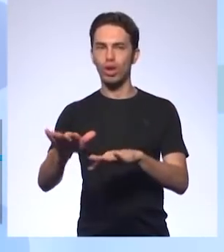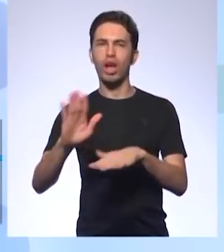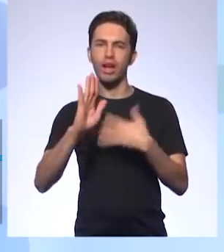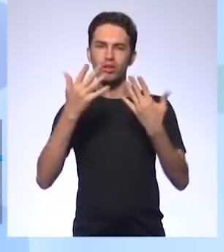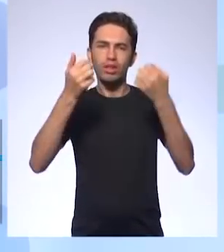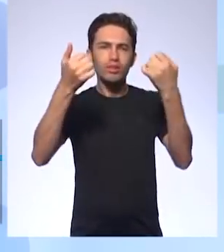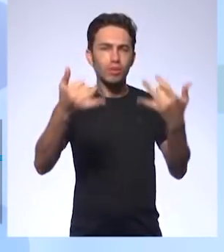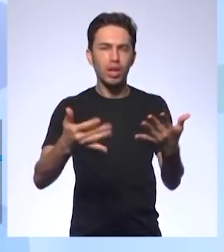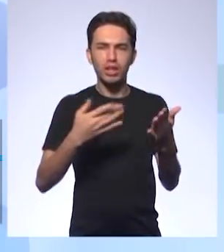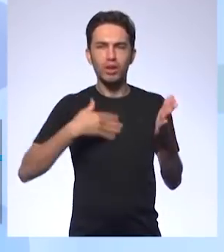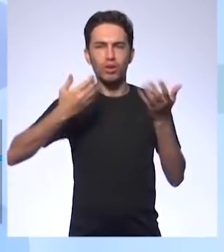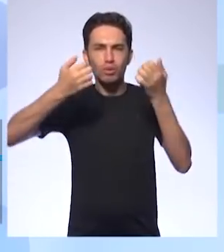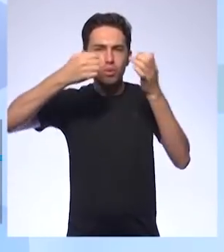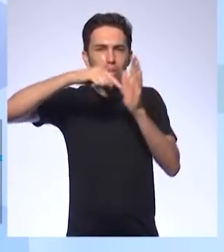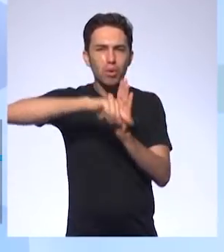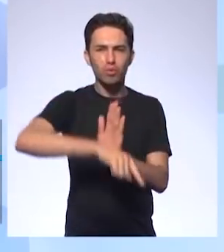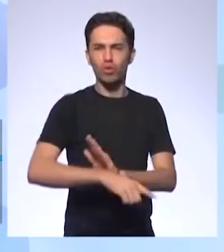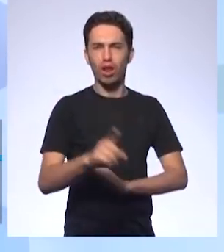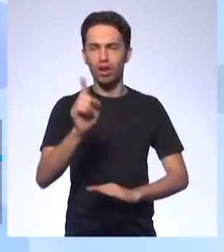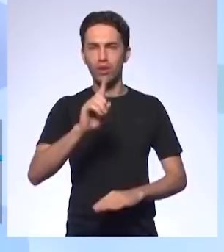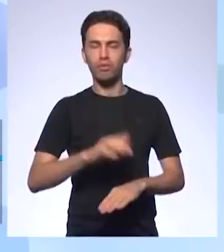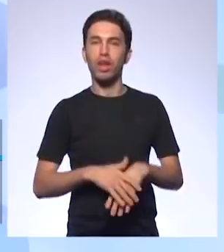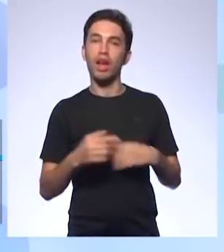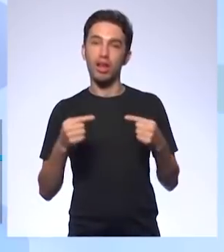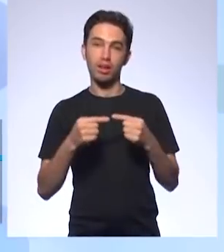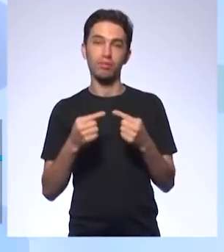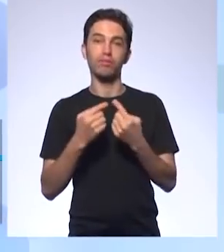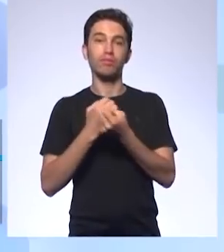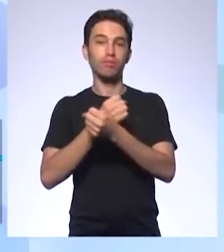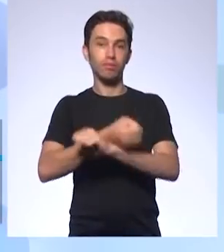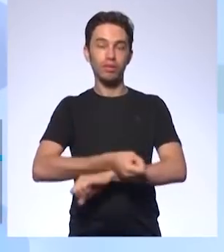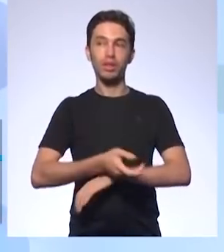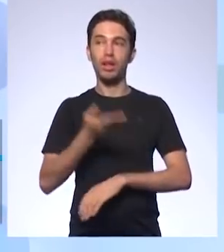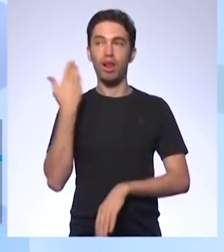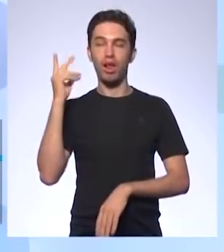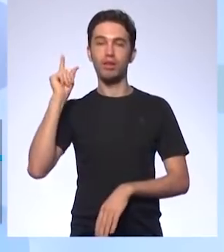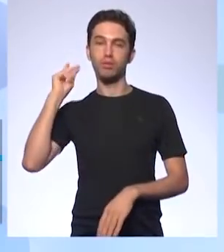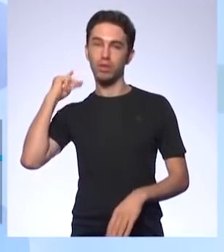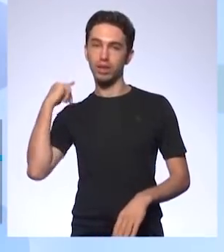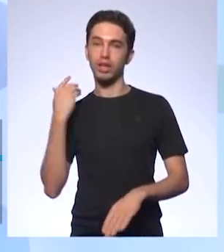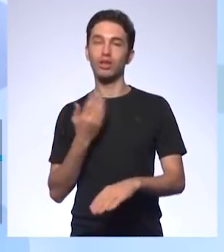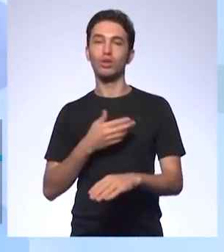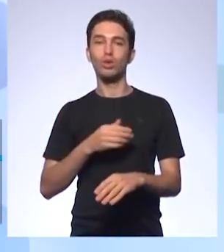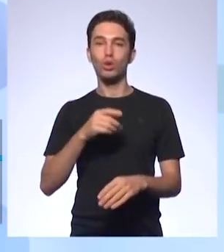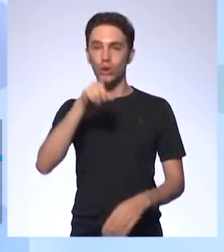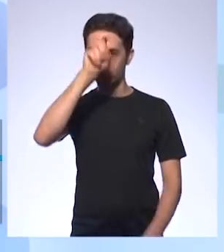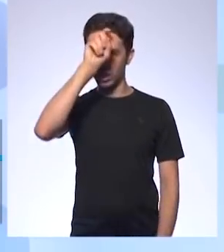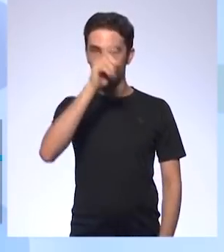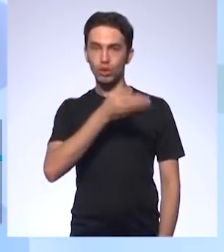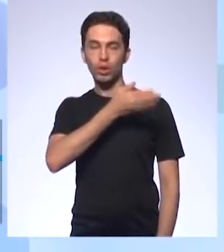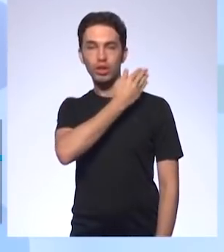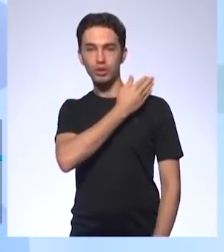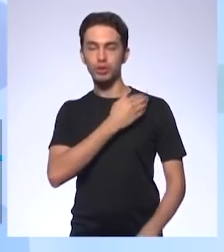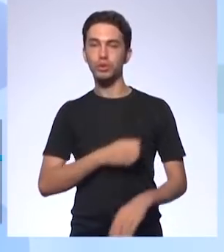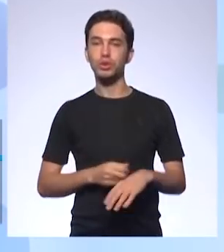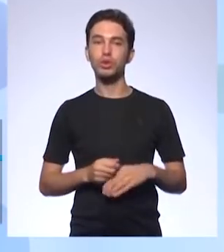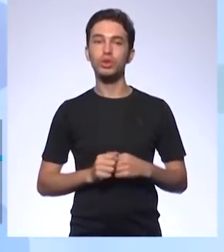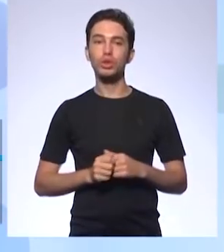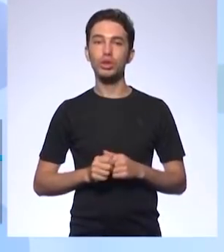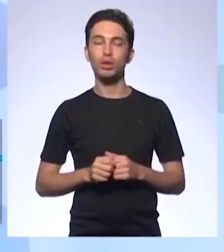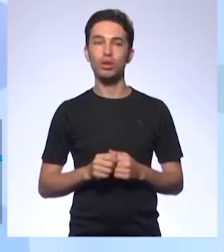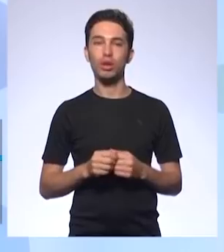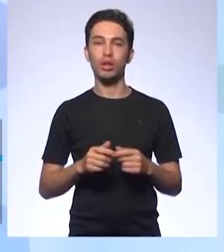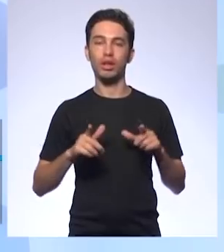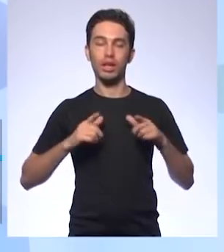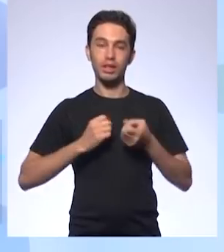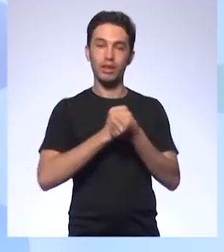não vou me aprofundar. Então, essa é uma forma de escravização lá no Egito Antigo, escravização dos hebreus. Aí temos mais